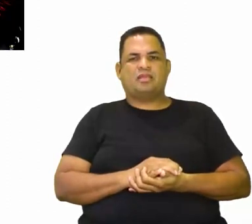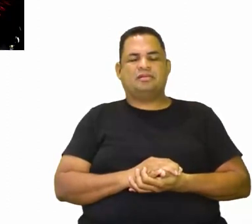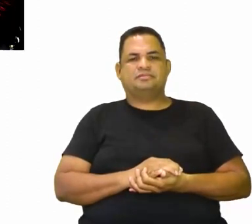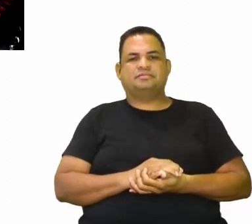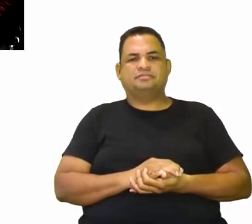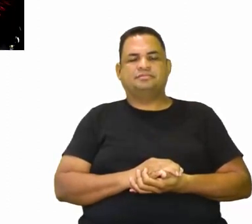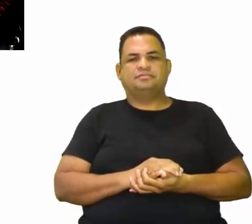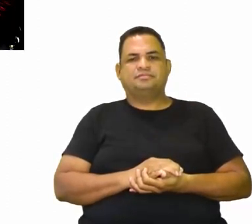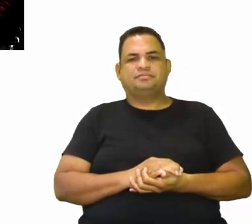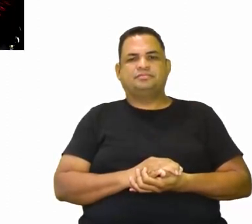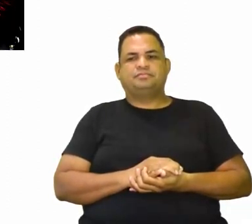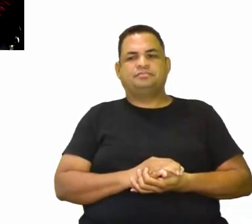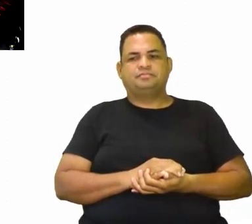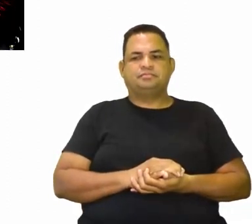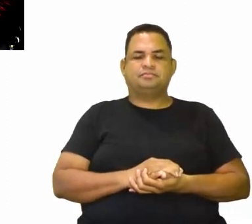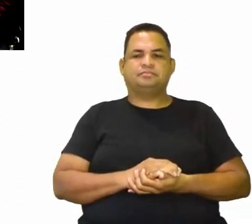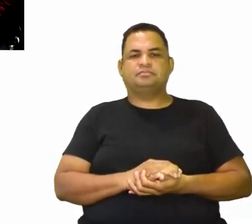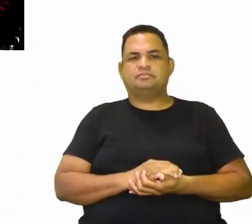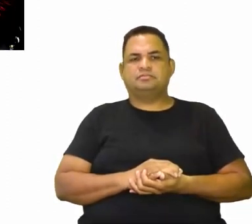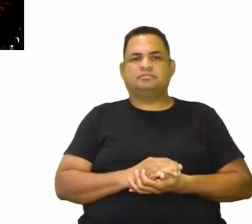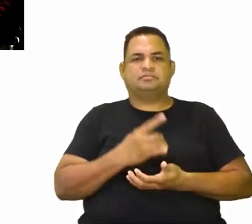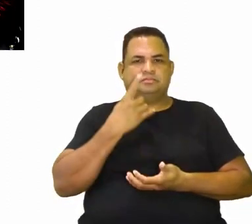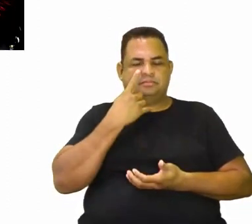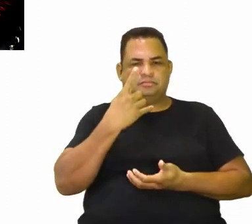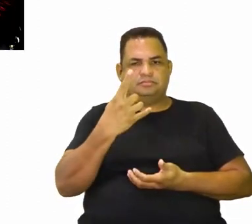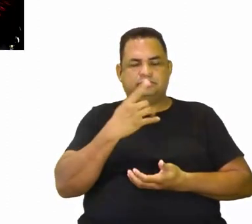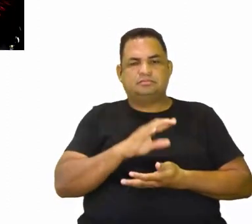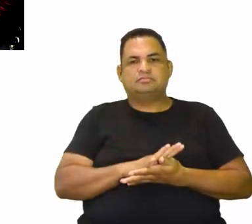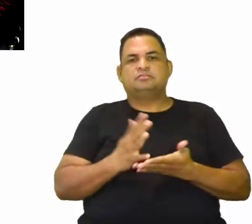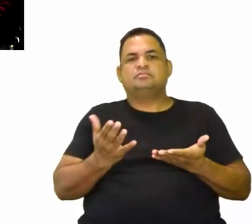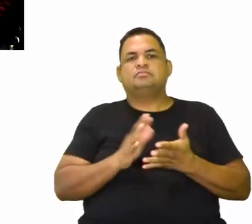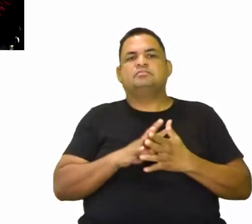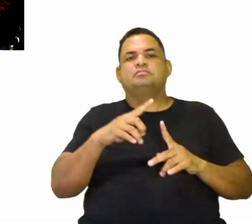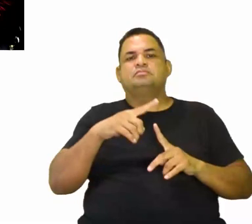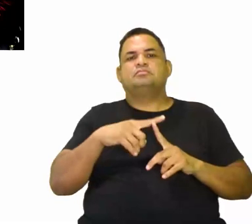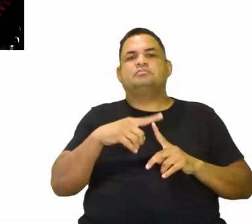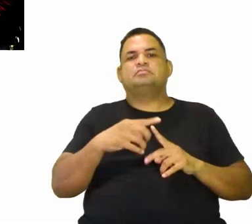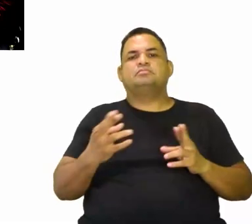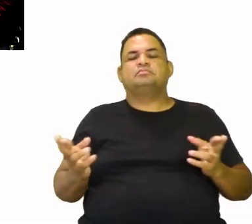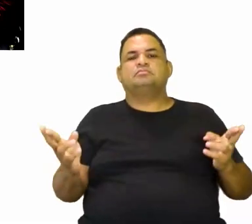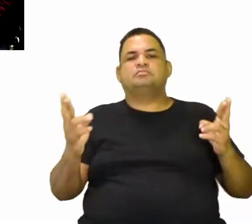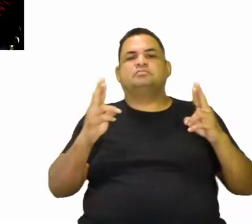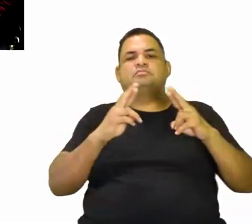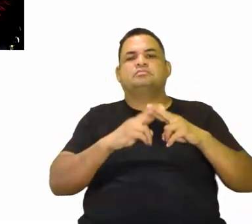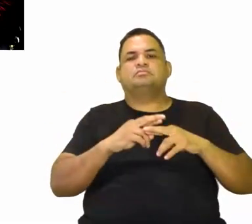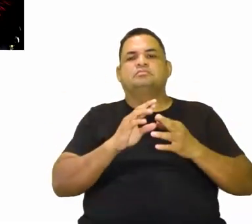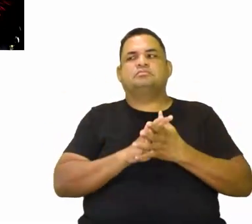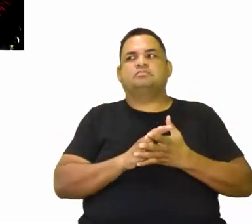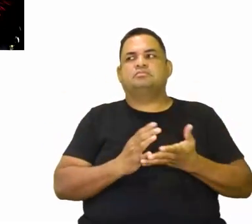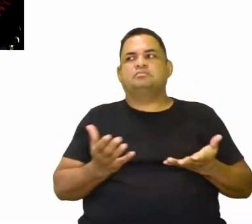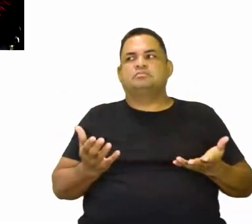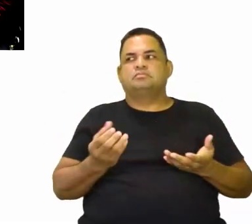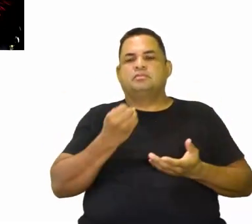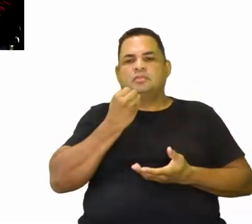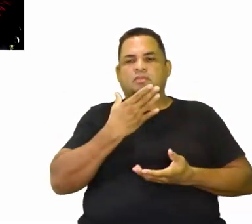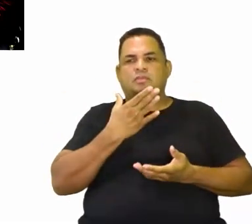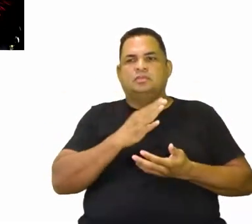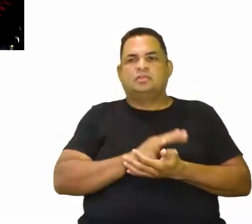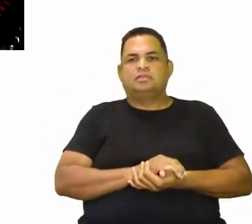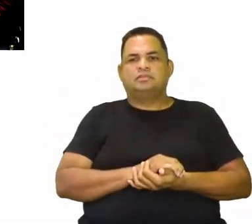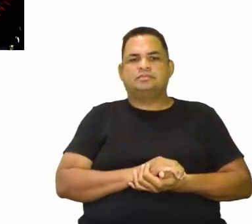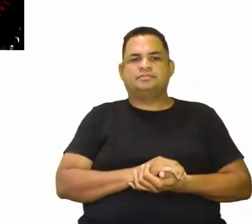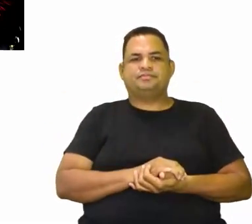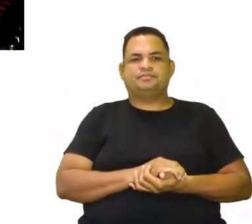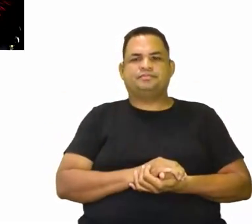em diversos estados físicos da matéria. E observando aqui alguns tipos de exemplos de reação química, tá bom? Não é isso,